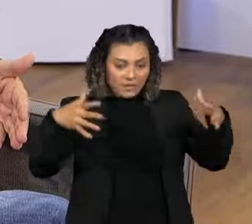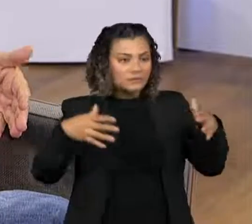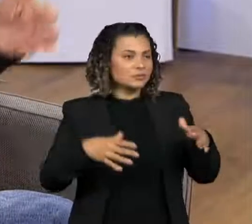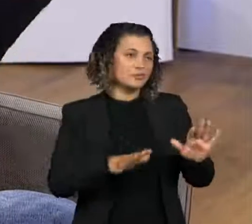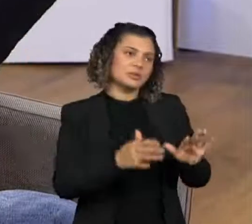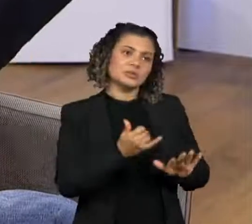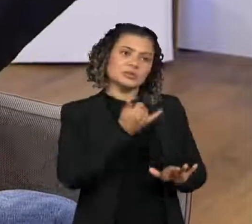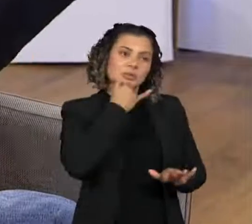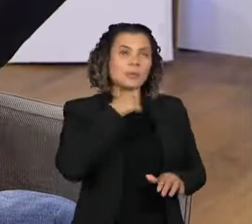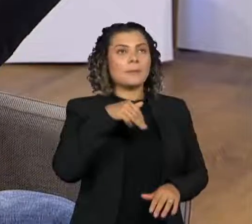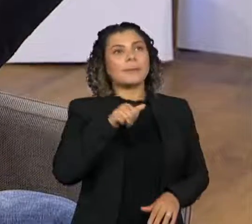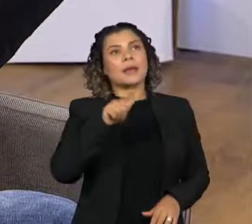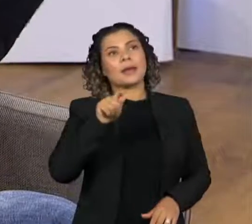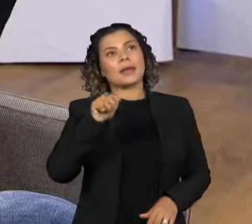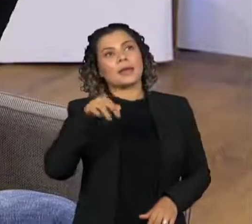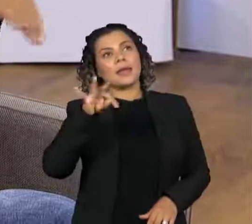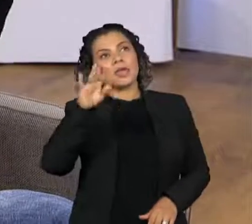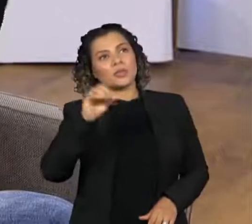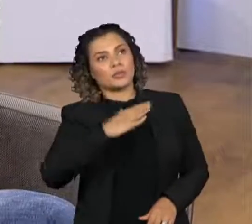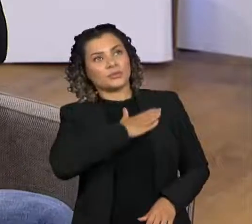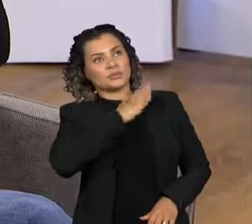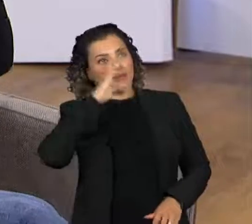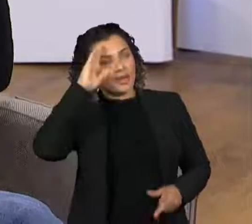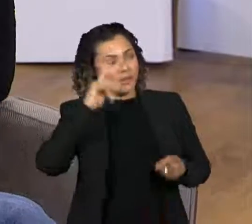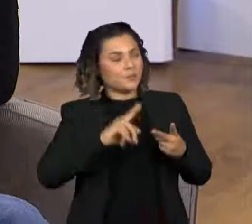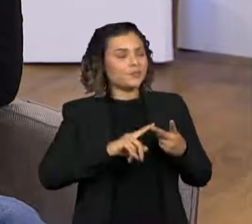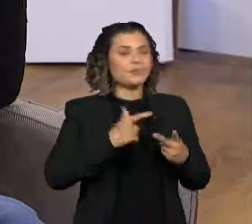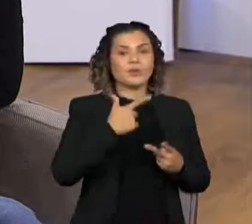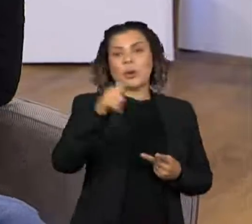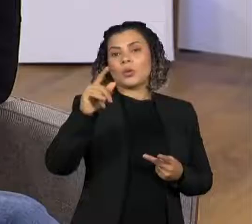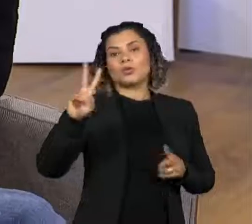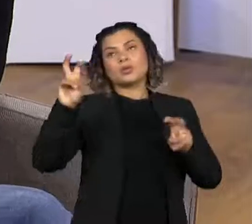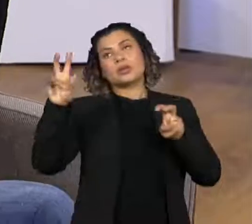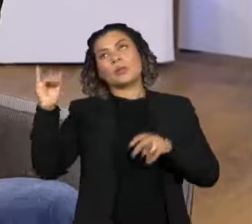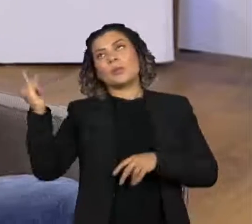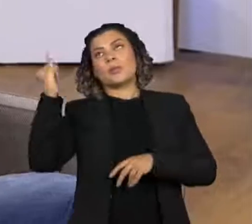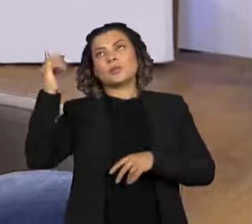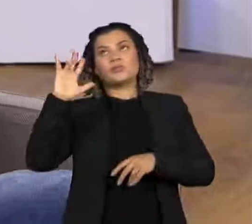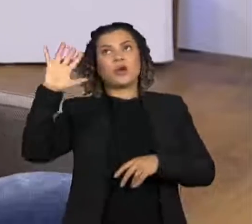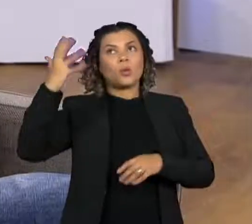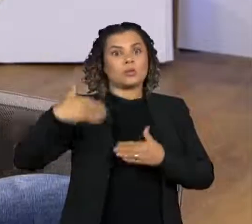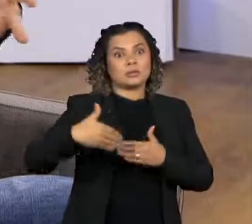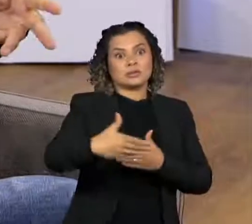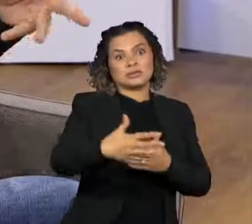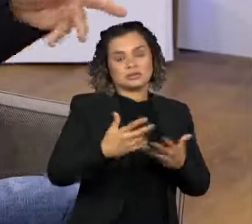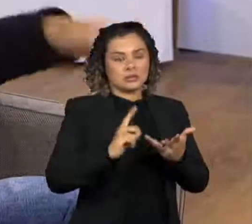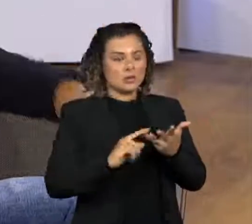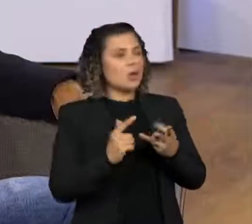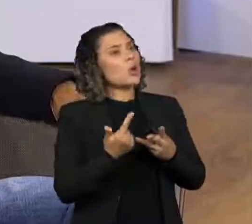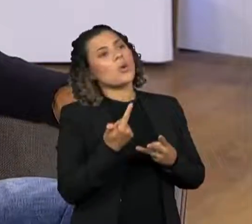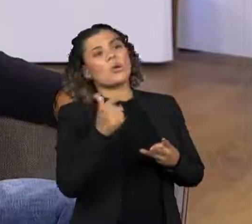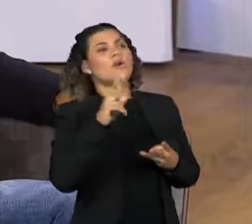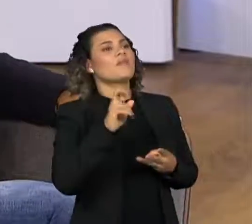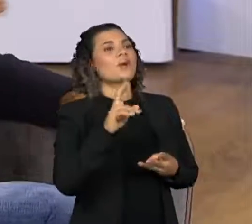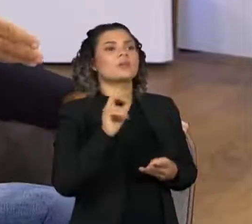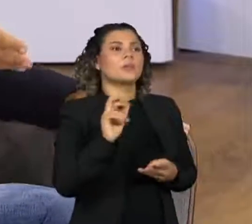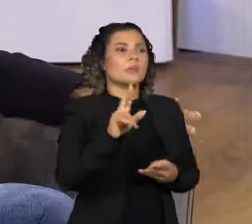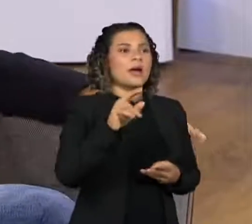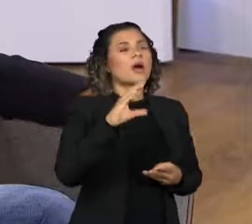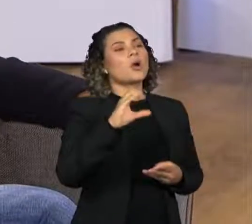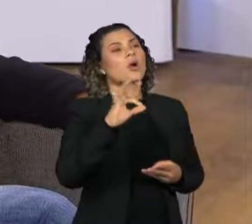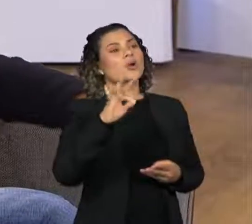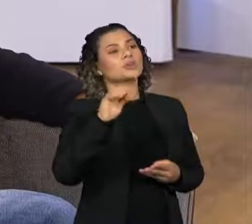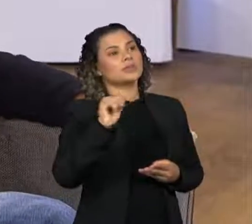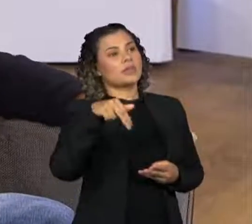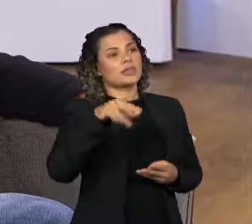do Braga Neto, esse general que foi vice, dizendo que alguma coisa importante vai acontecer, seja através do Valdemar Costa Neto, que